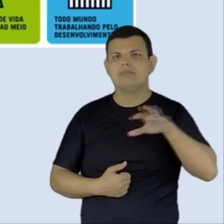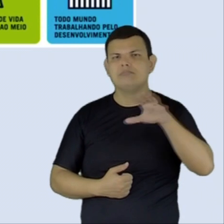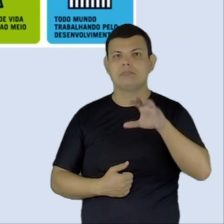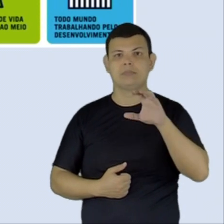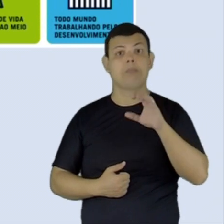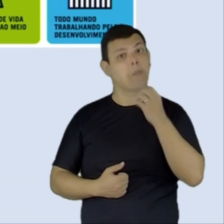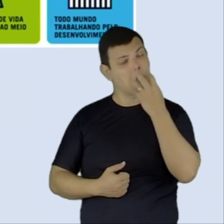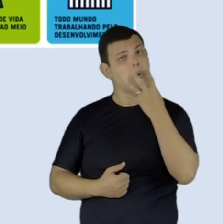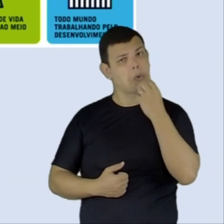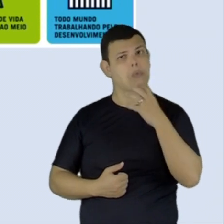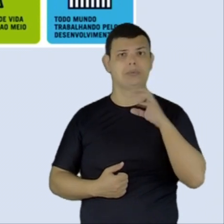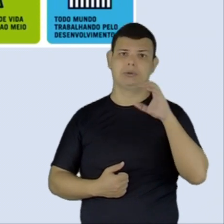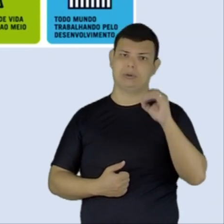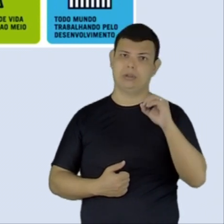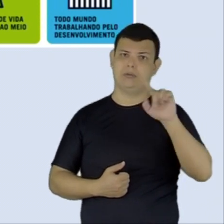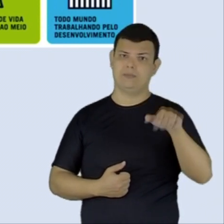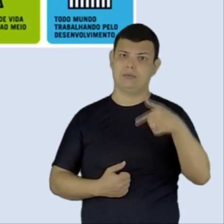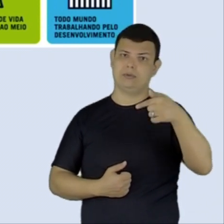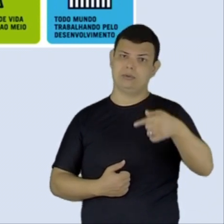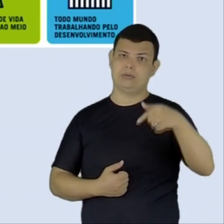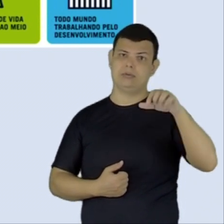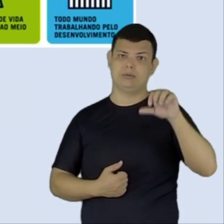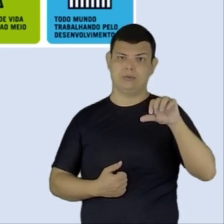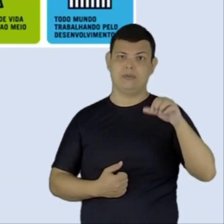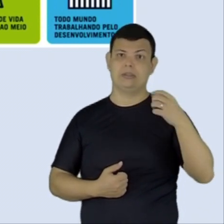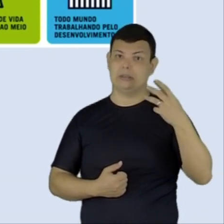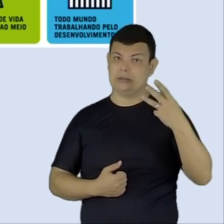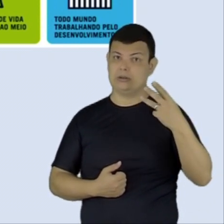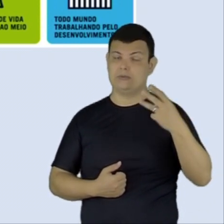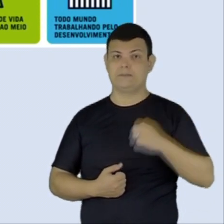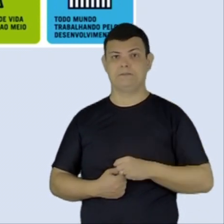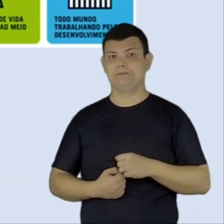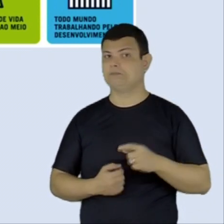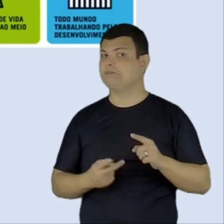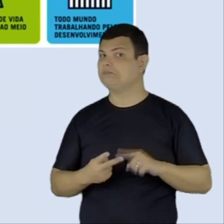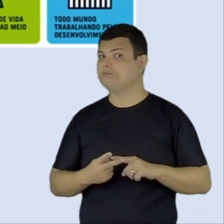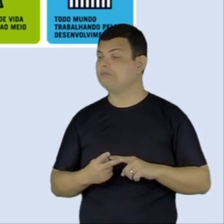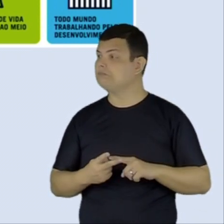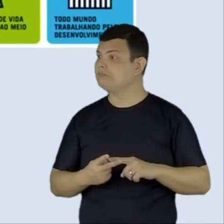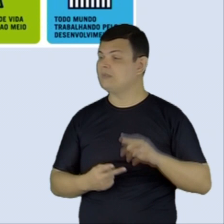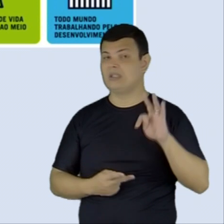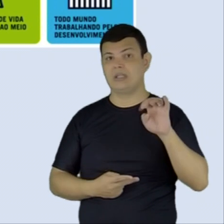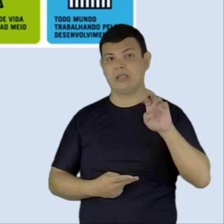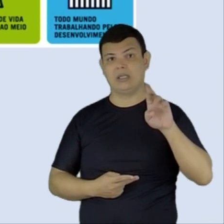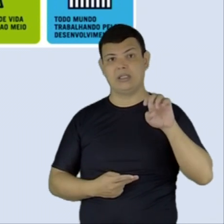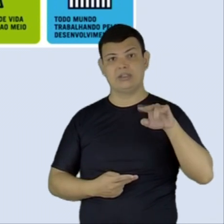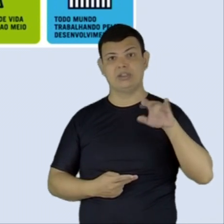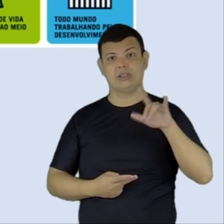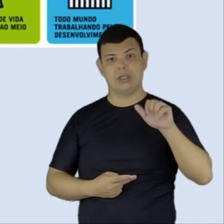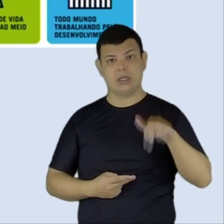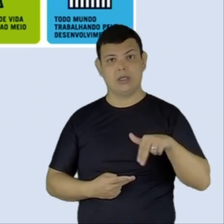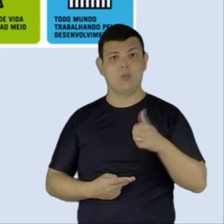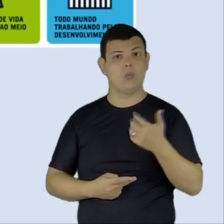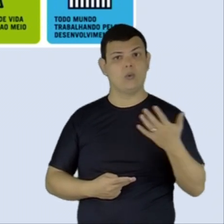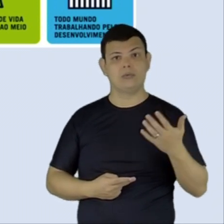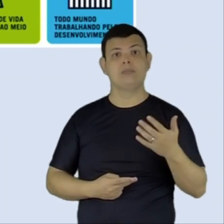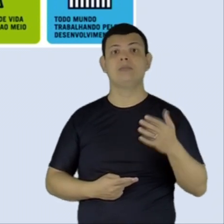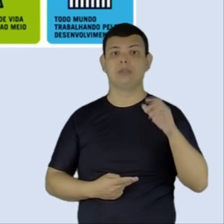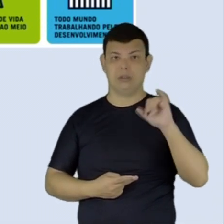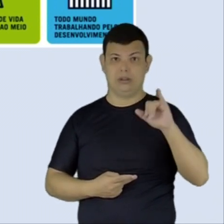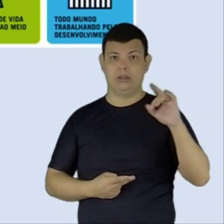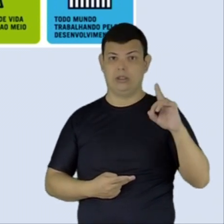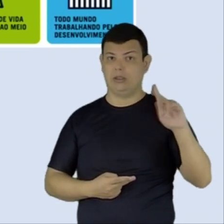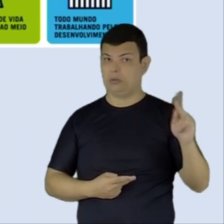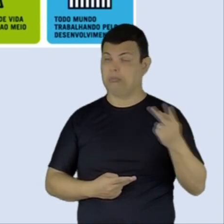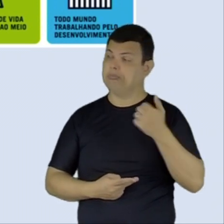ó, bom, está com 793. A Grande Teresina também está com IDH, então observem aqui